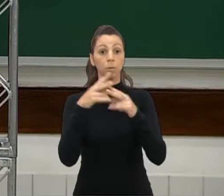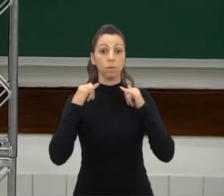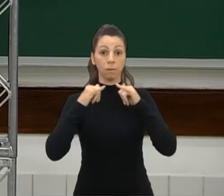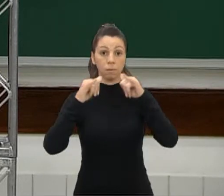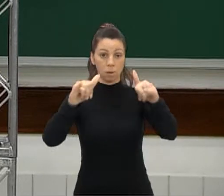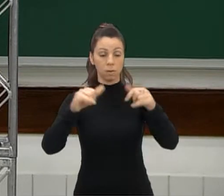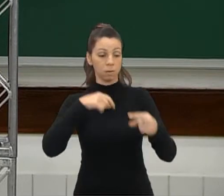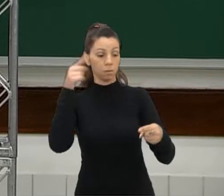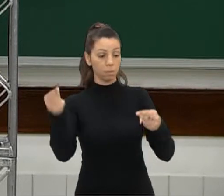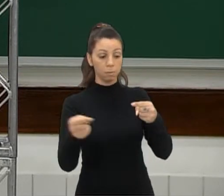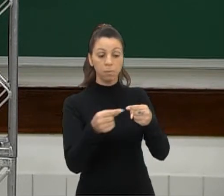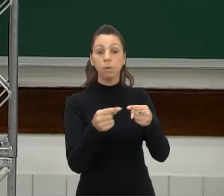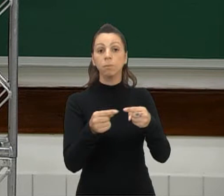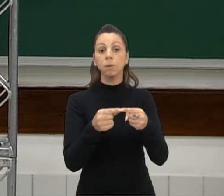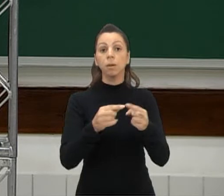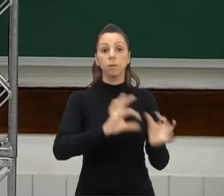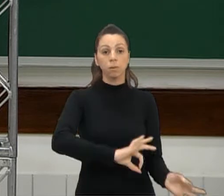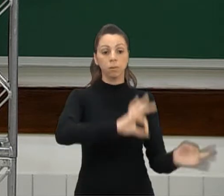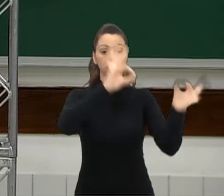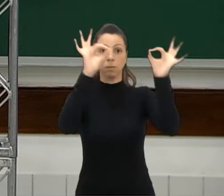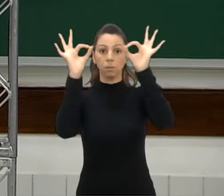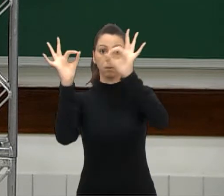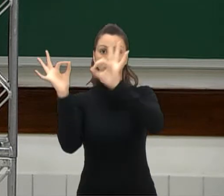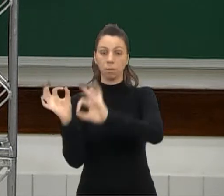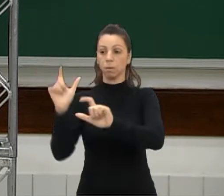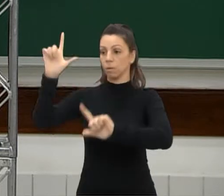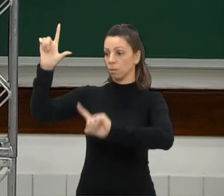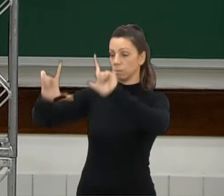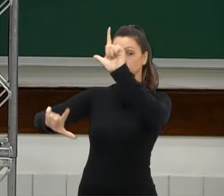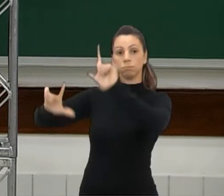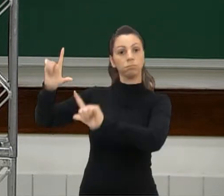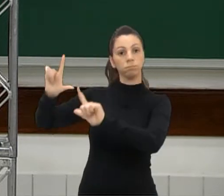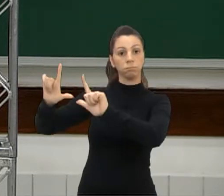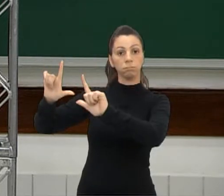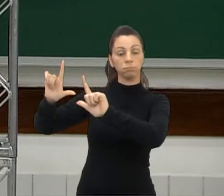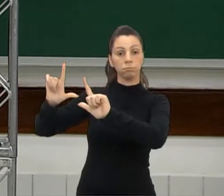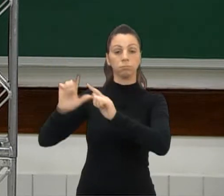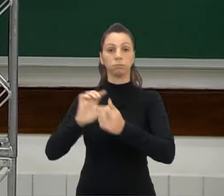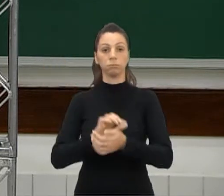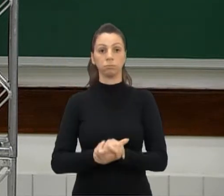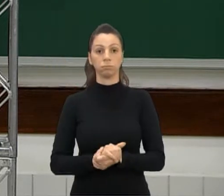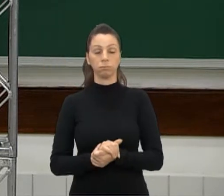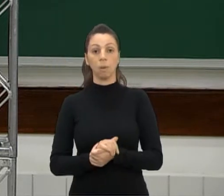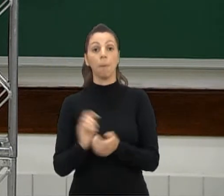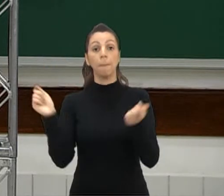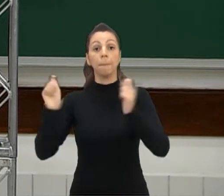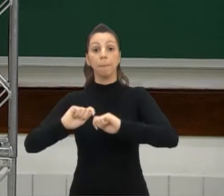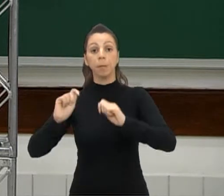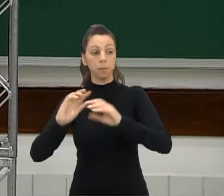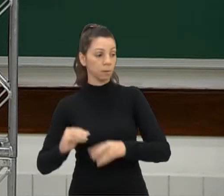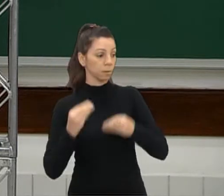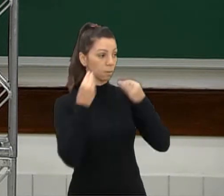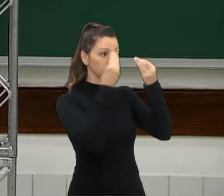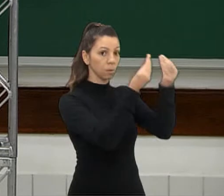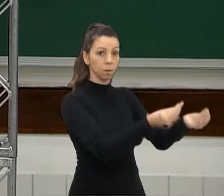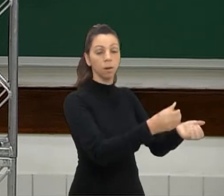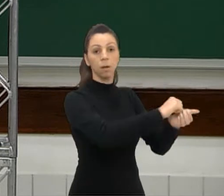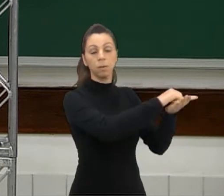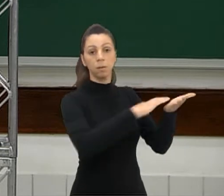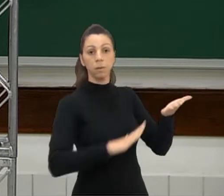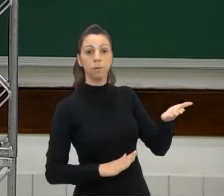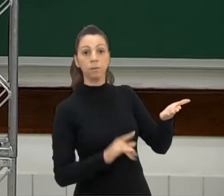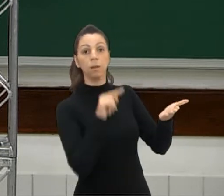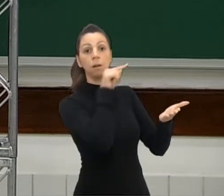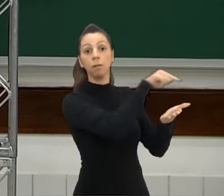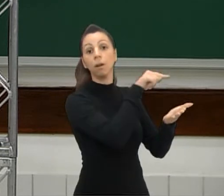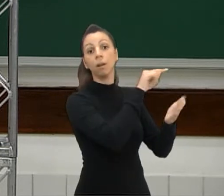aos estudantes que estão tendo aulas apenas pela TV, estão acompanhando apenas pela TV. Vocês precisam entregar as atividades